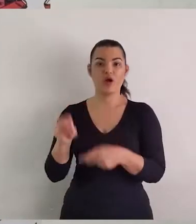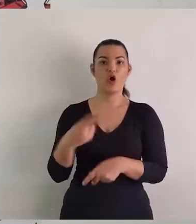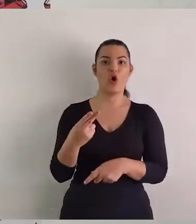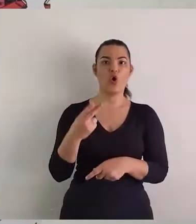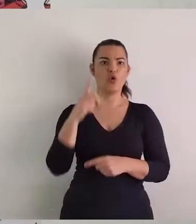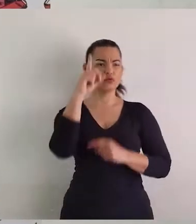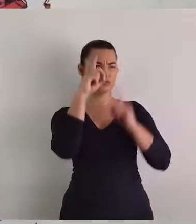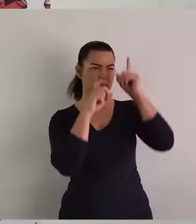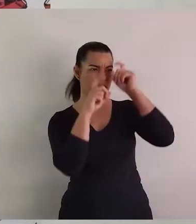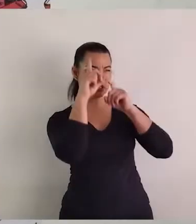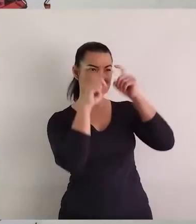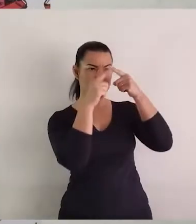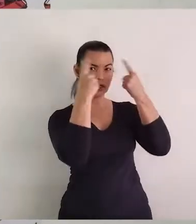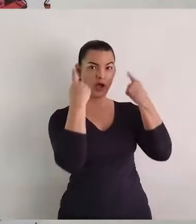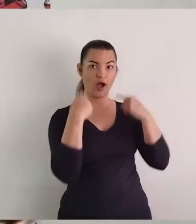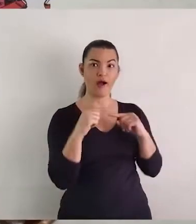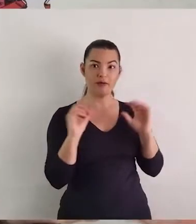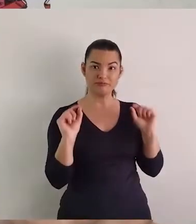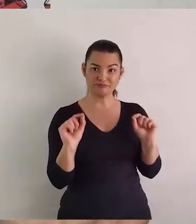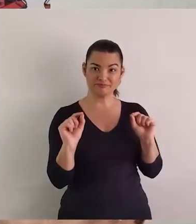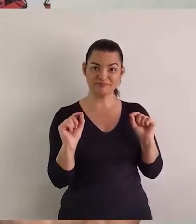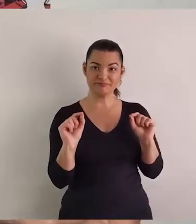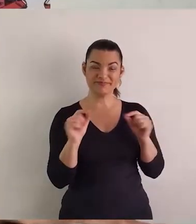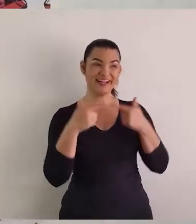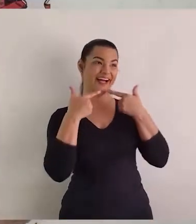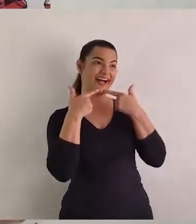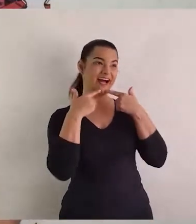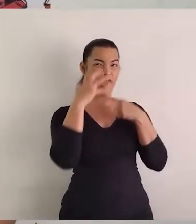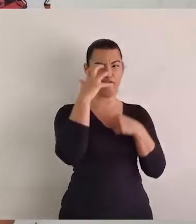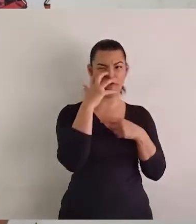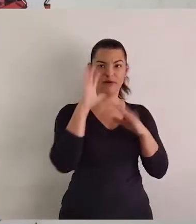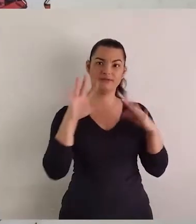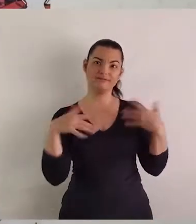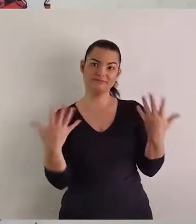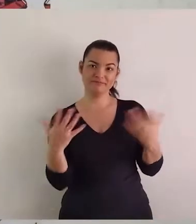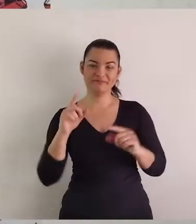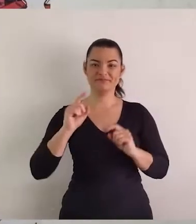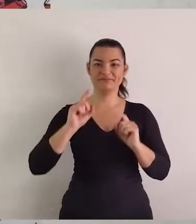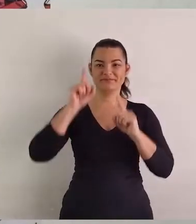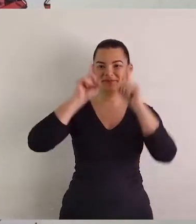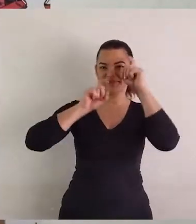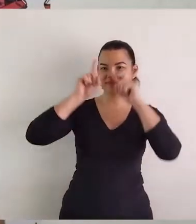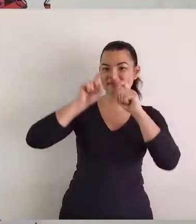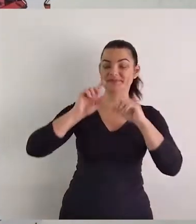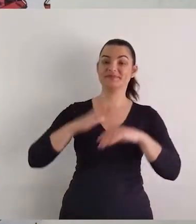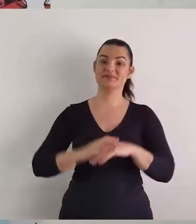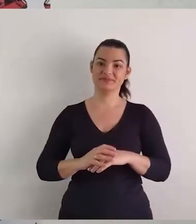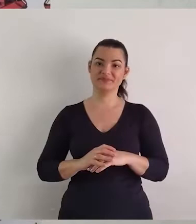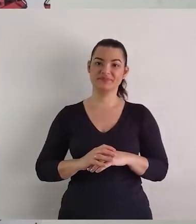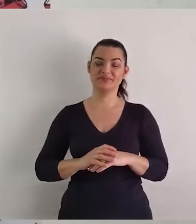uma cara feia, por exemplo, ou uma cara bem feliz, uma expressão. E também tínhamos até